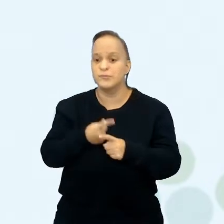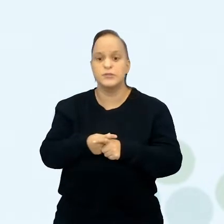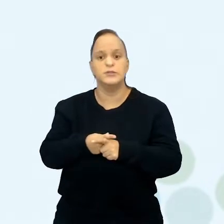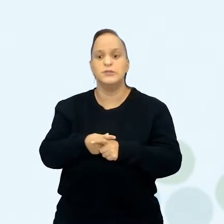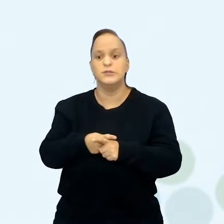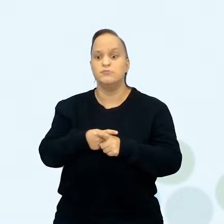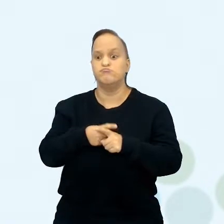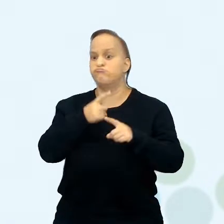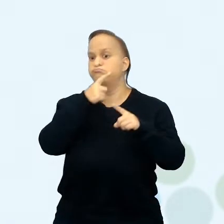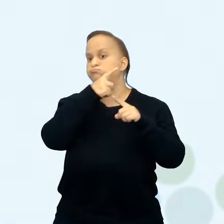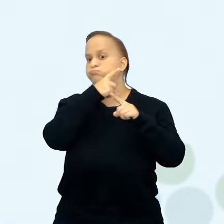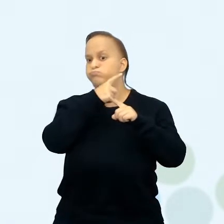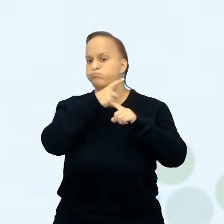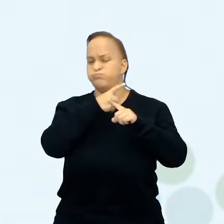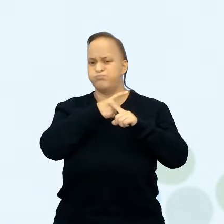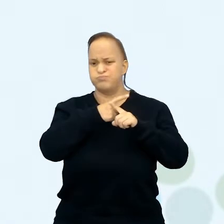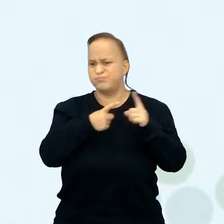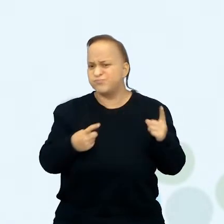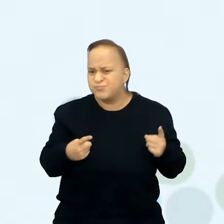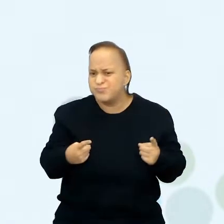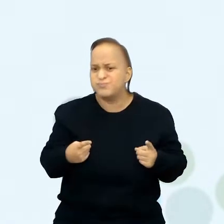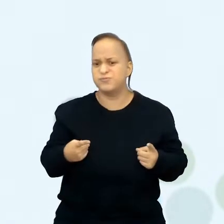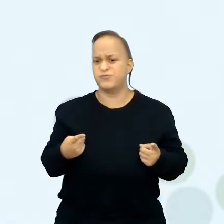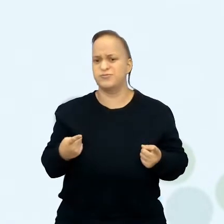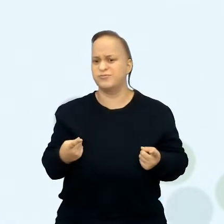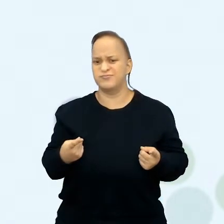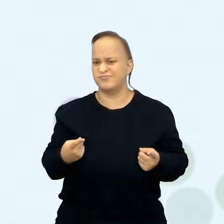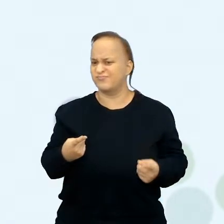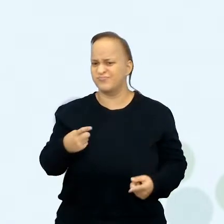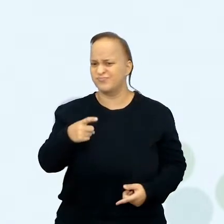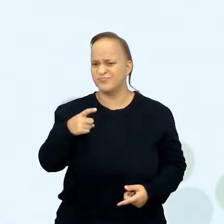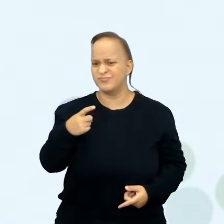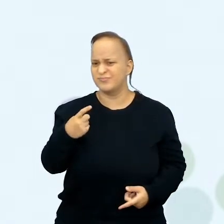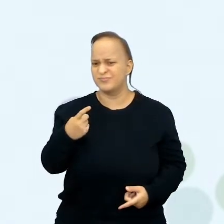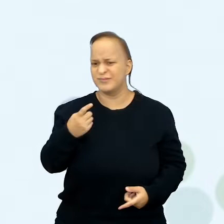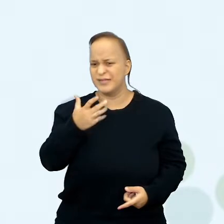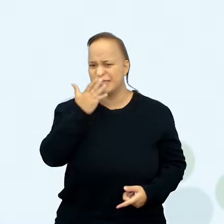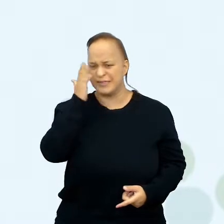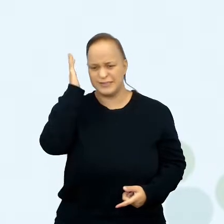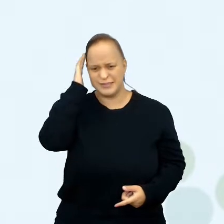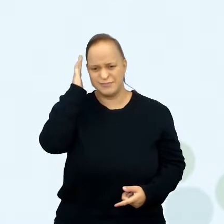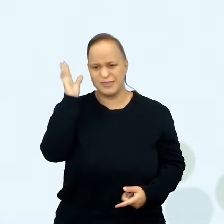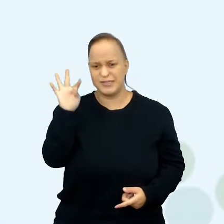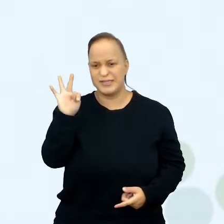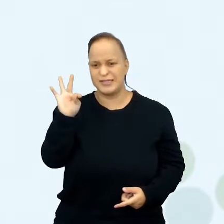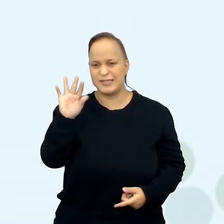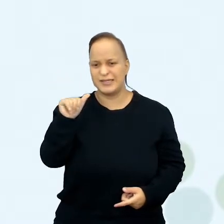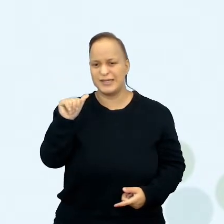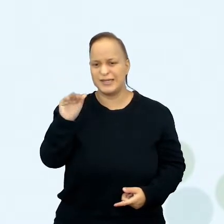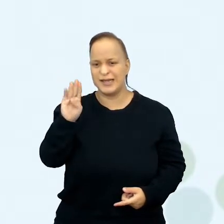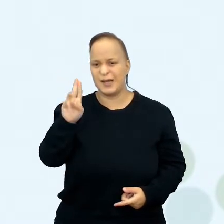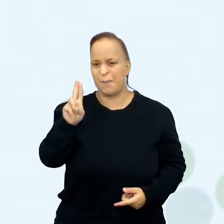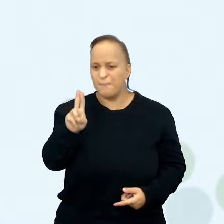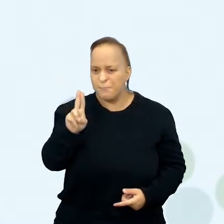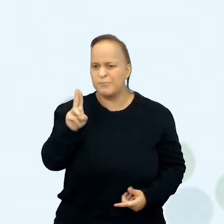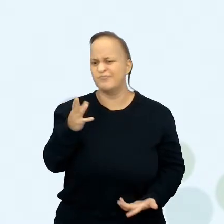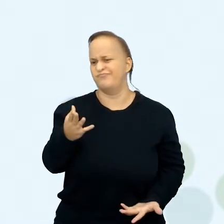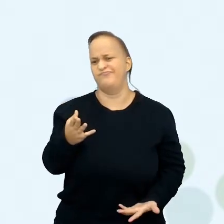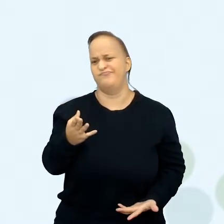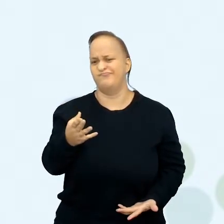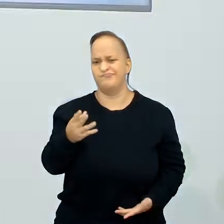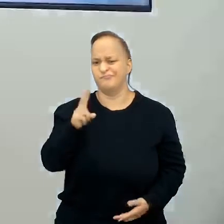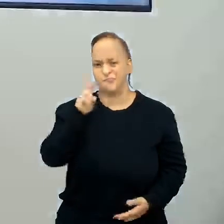maior antigamente do que é hoje. Não estou dizendo que não tenha nenhum resquício desse tabu hoje em dia, mas antigamente era muito